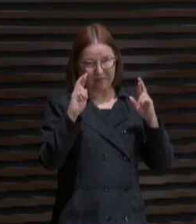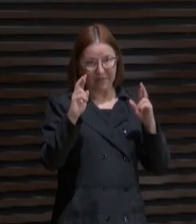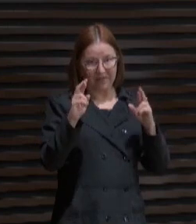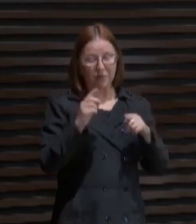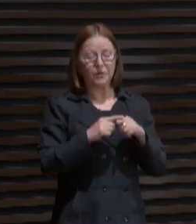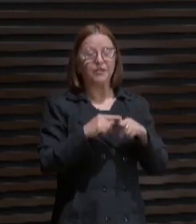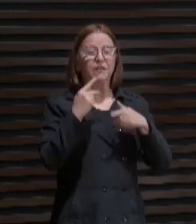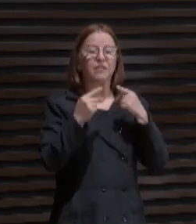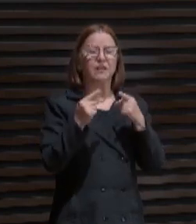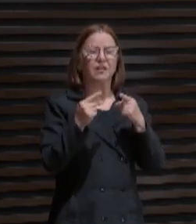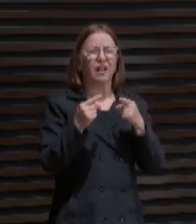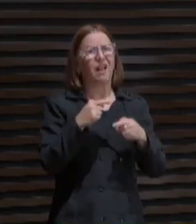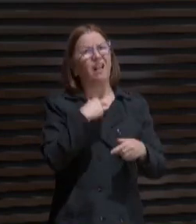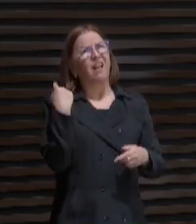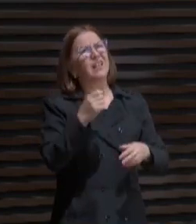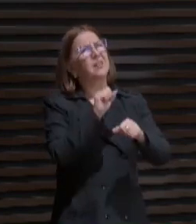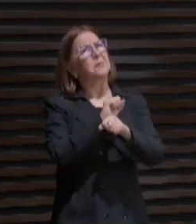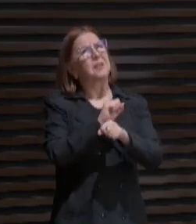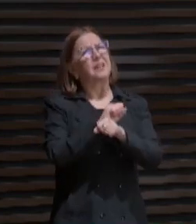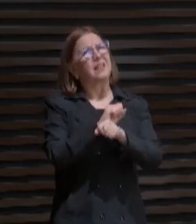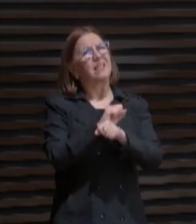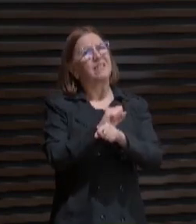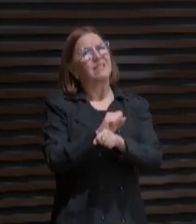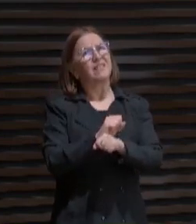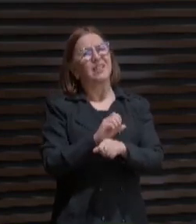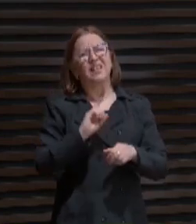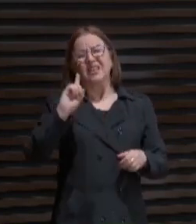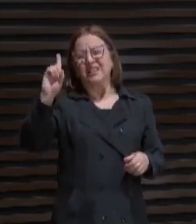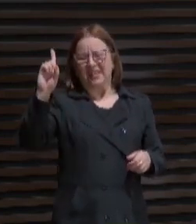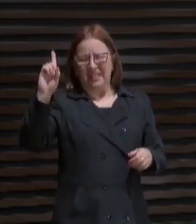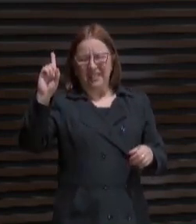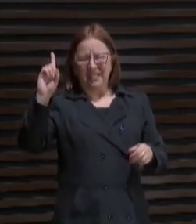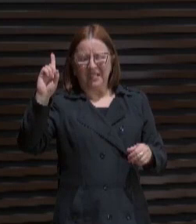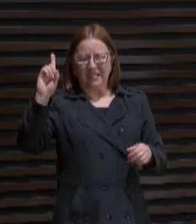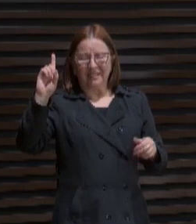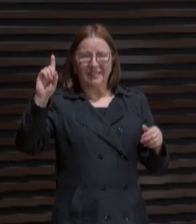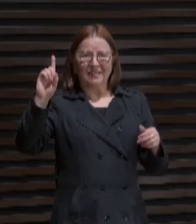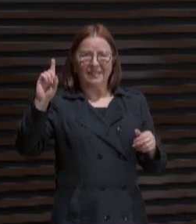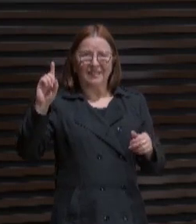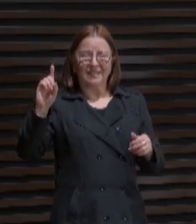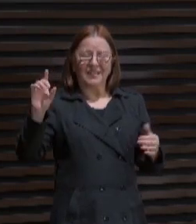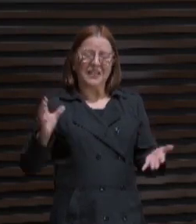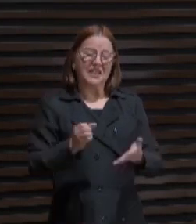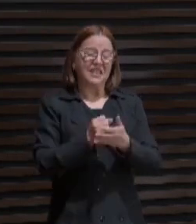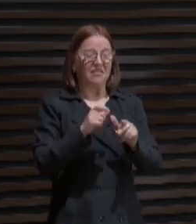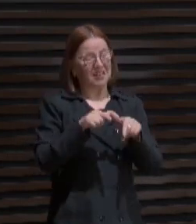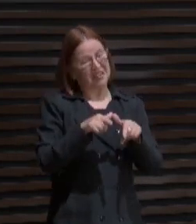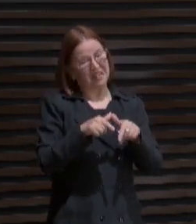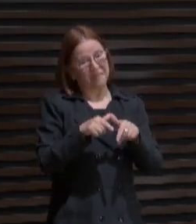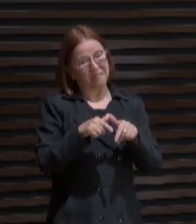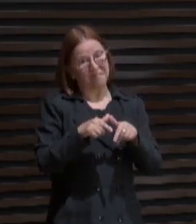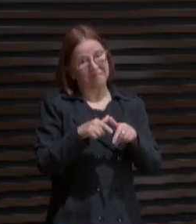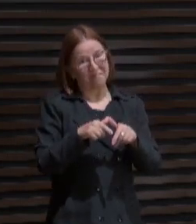afirmaram: esperávamos que fosse Ele quem havia de redimir Israel. E, portanto,